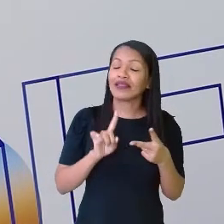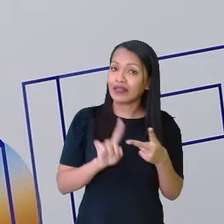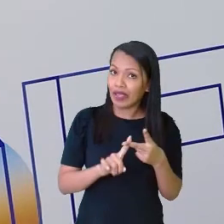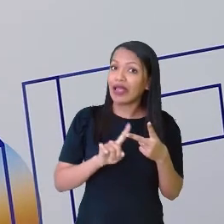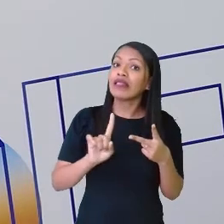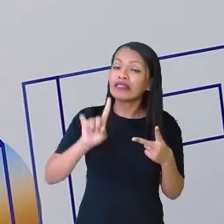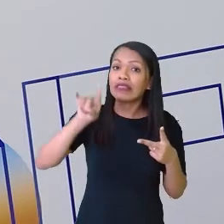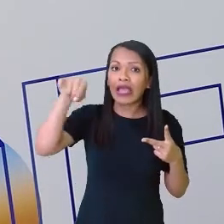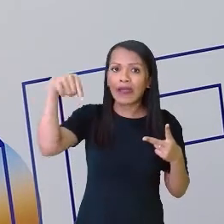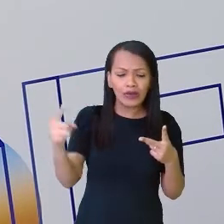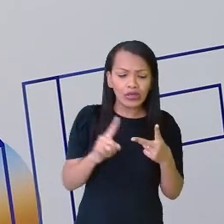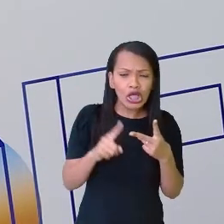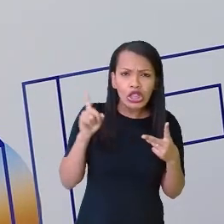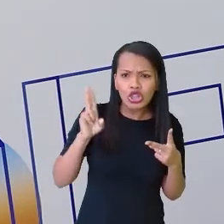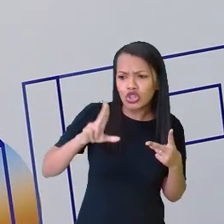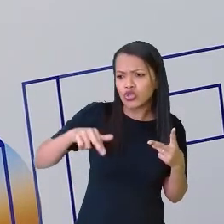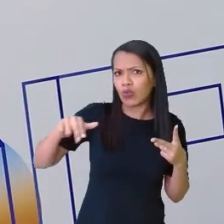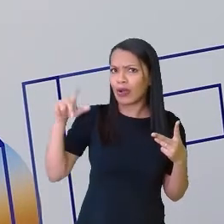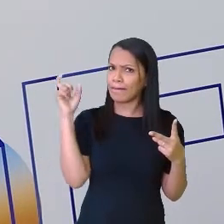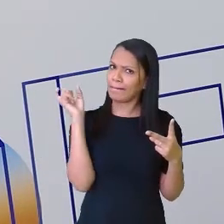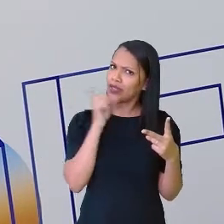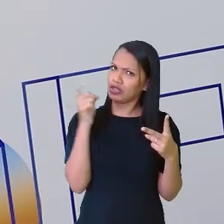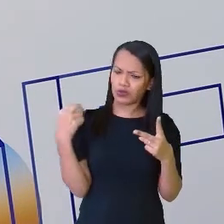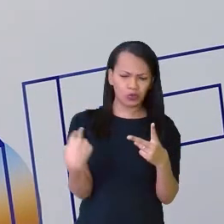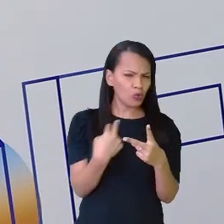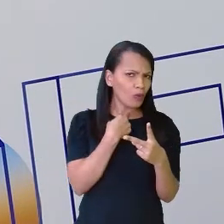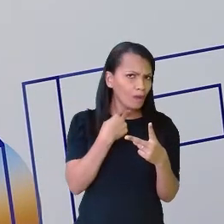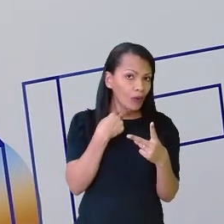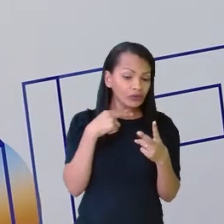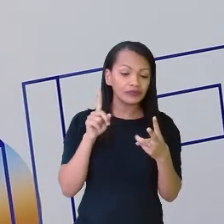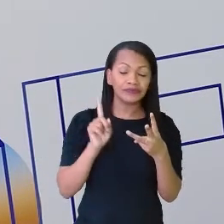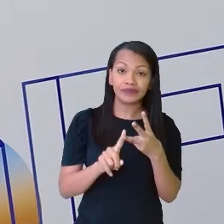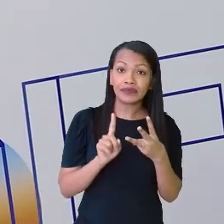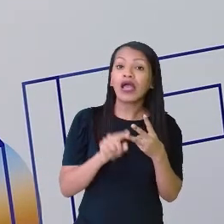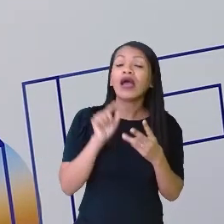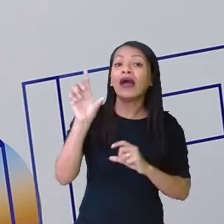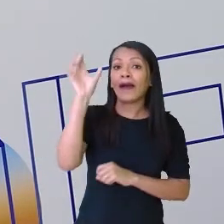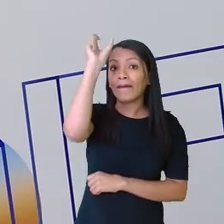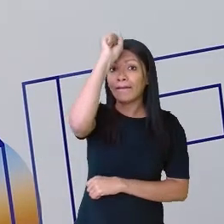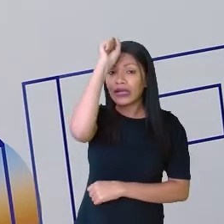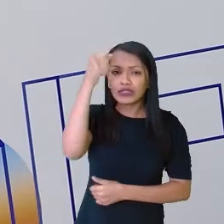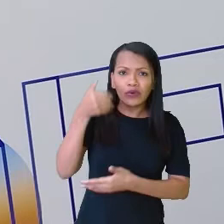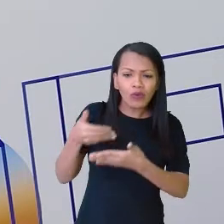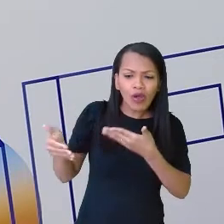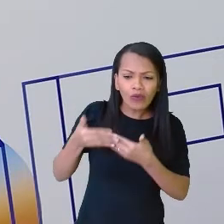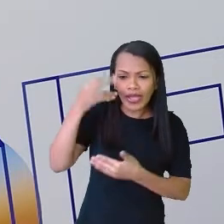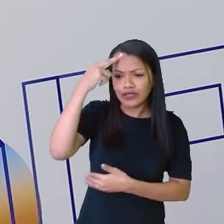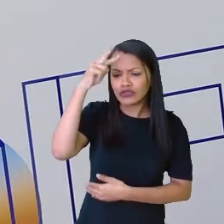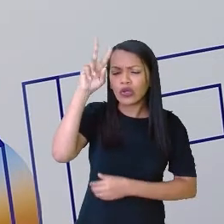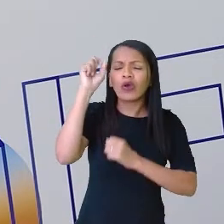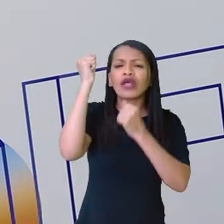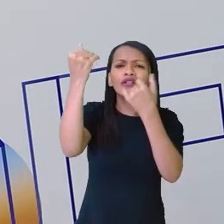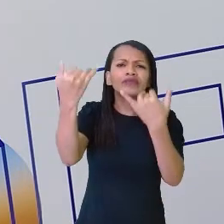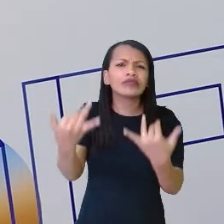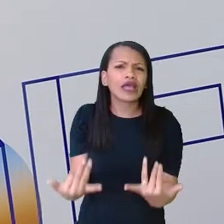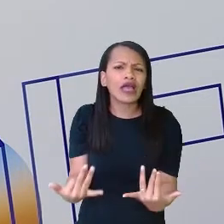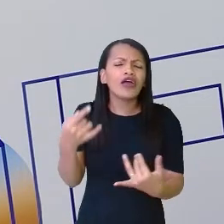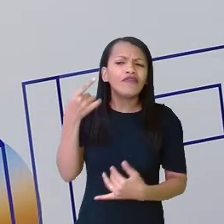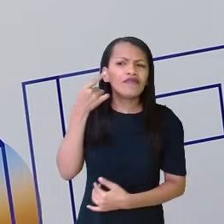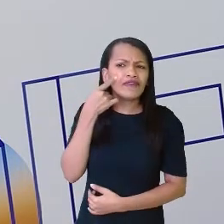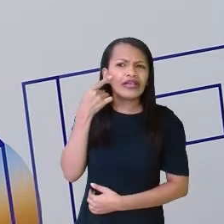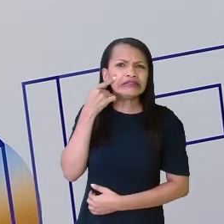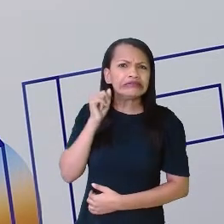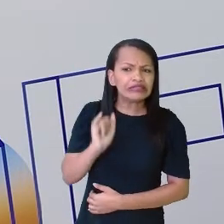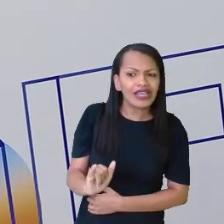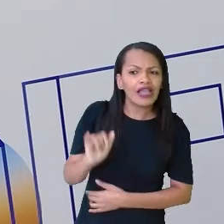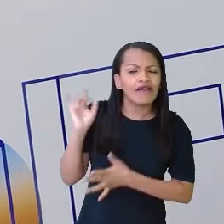aprende a nunca mentir. Aprende a, quando a gente for contar qualquer história, a gente verificar se